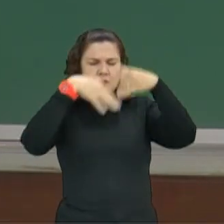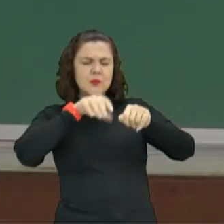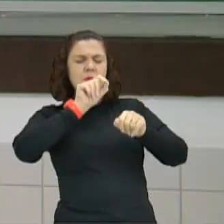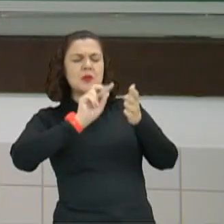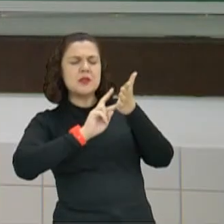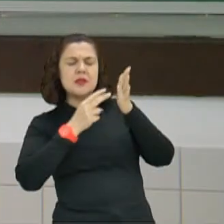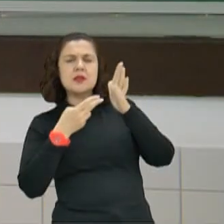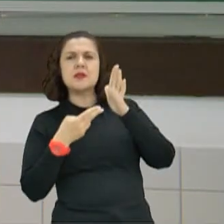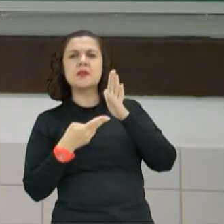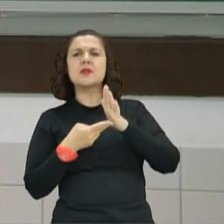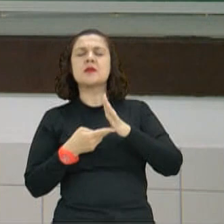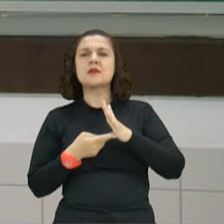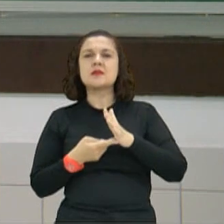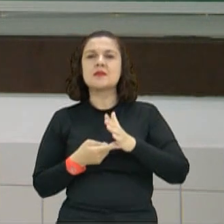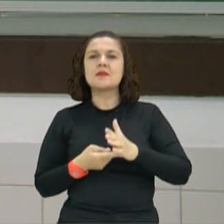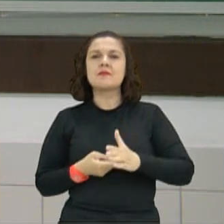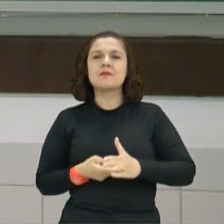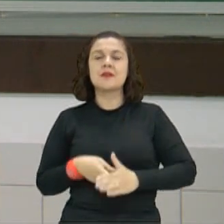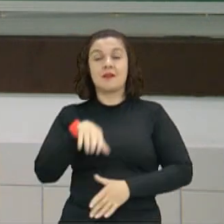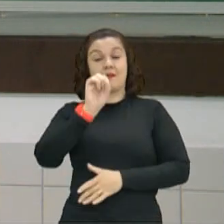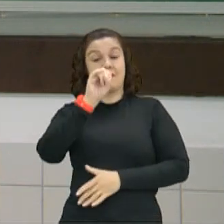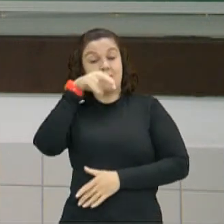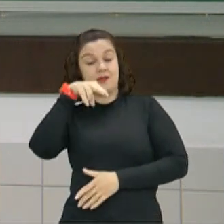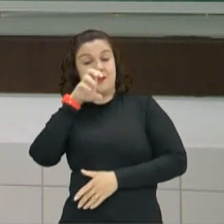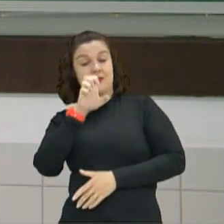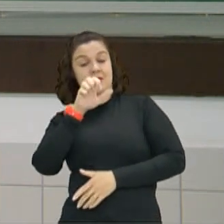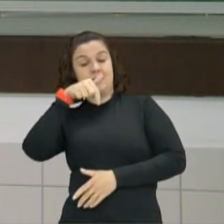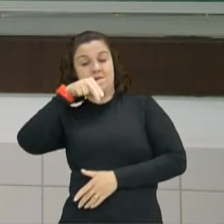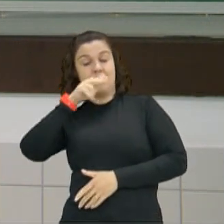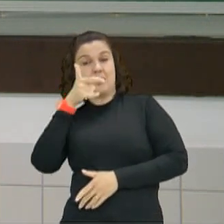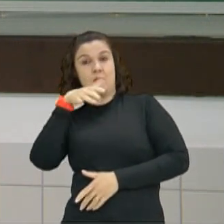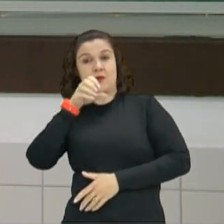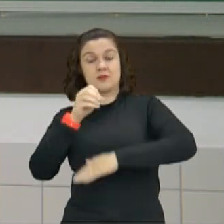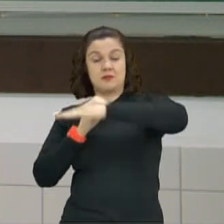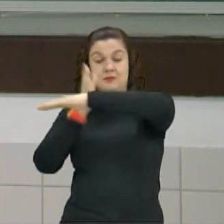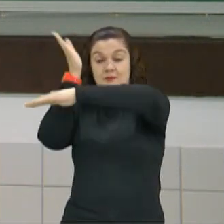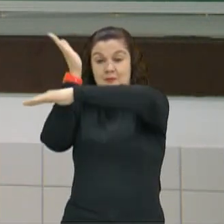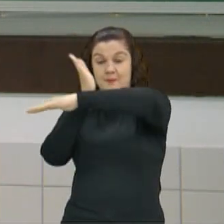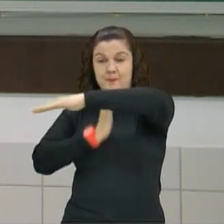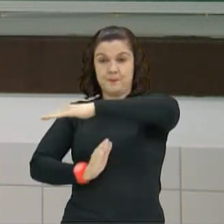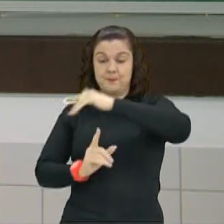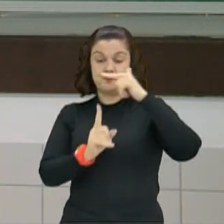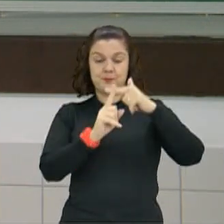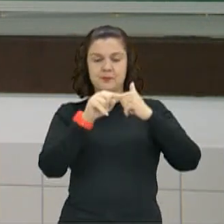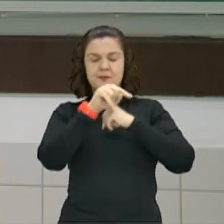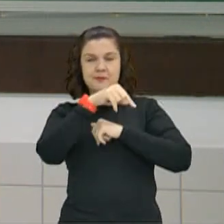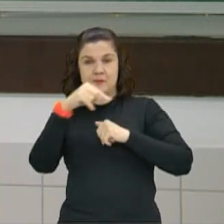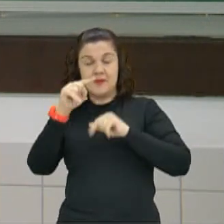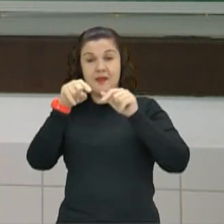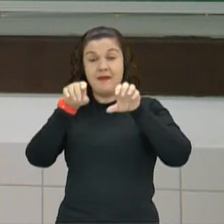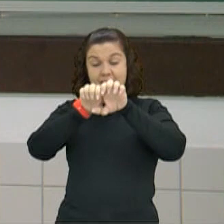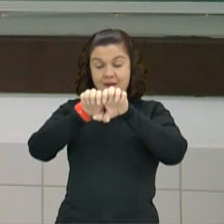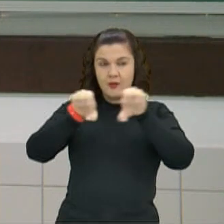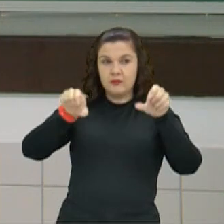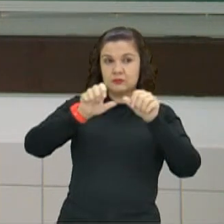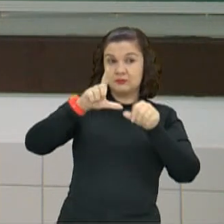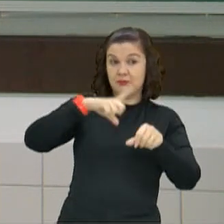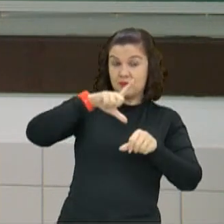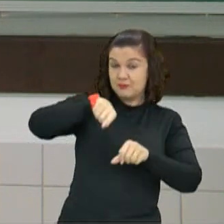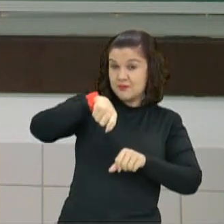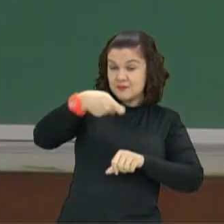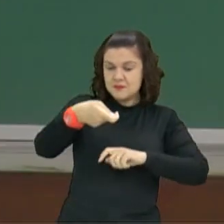definição, certo? O que nós temos aqui como definição? São expressões matemáticas que possuem